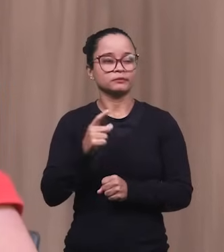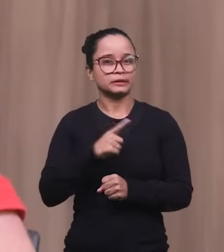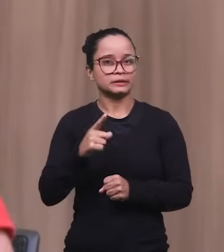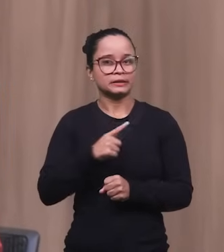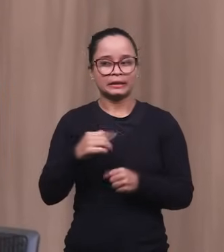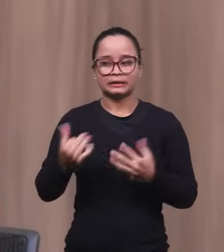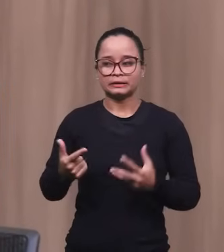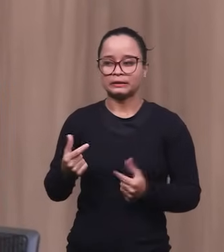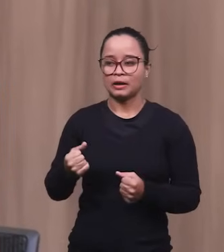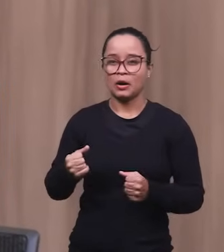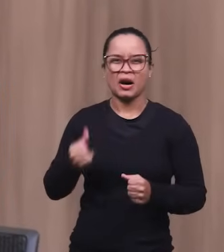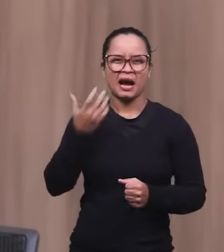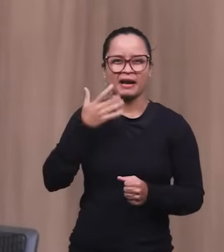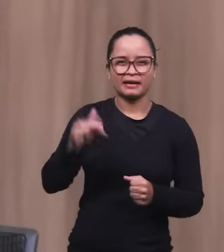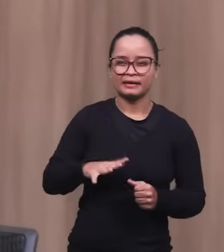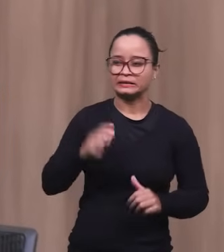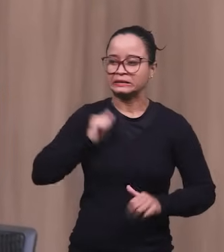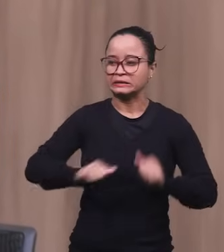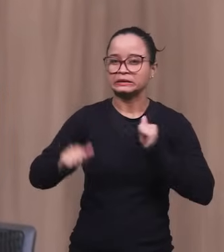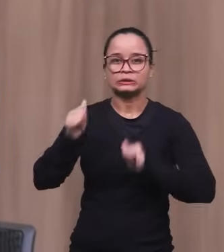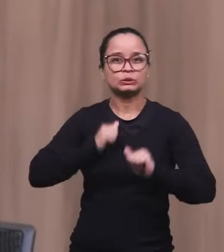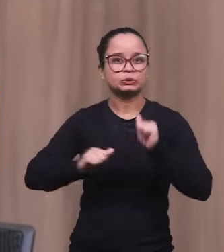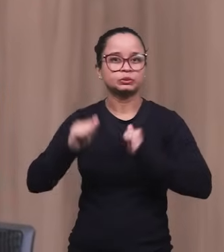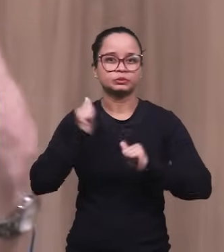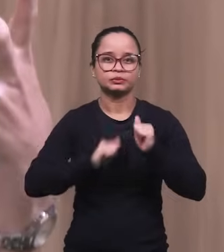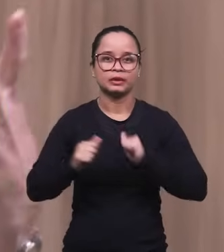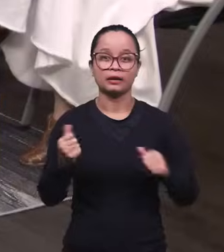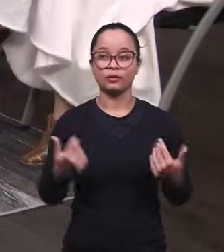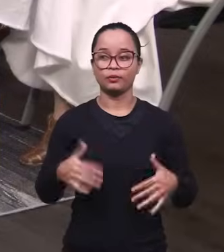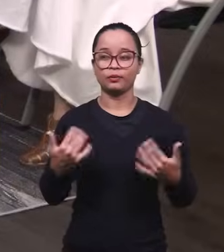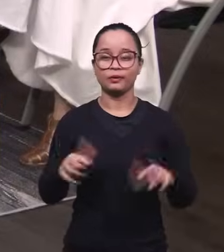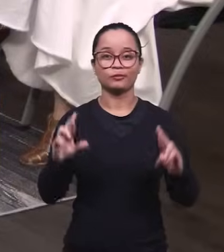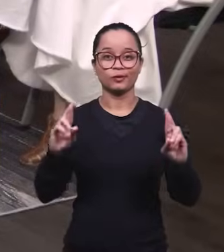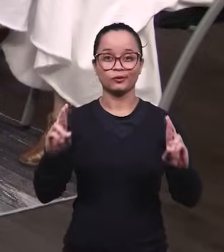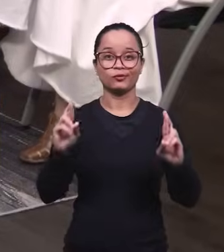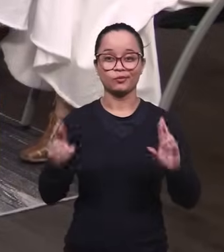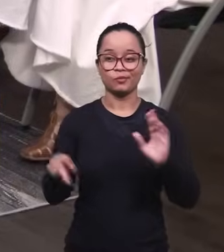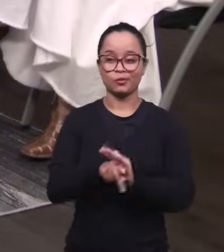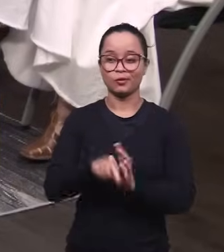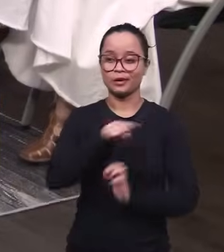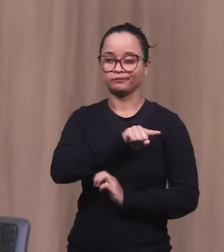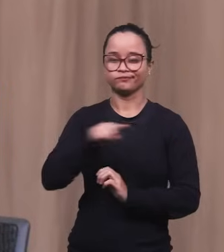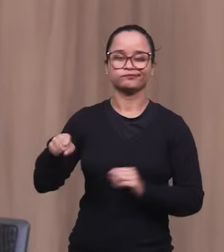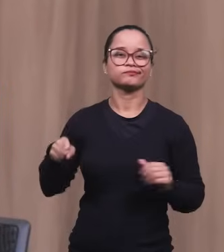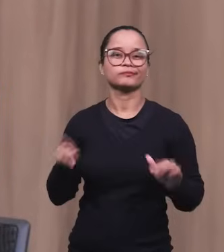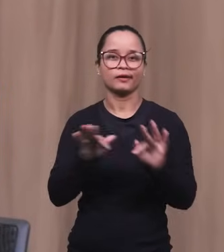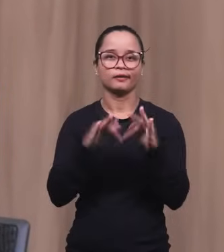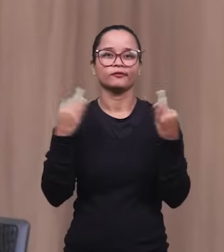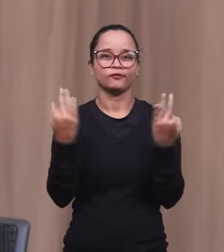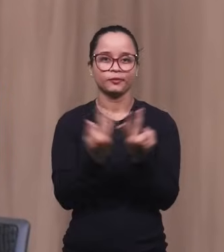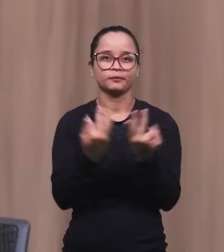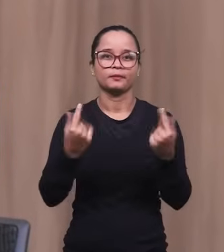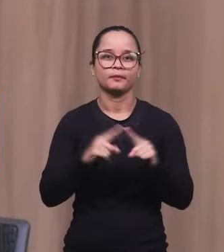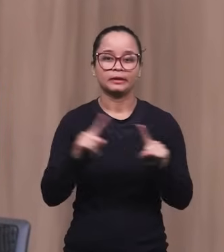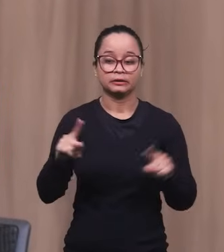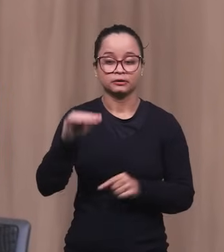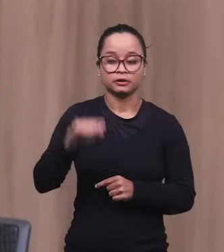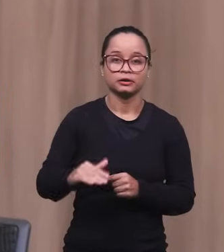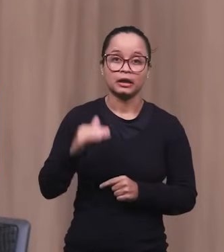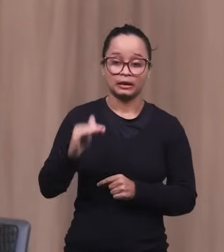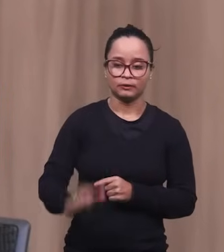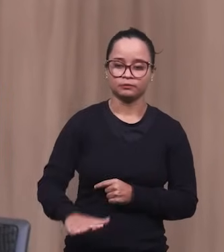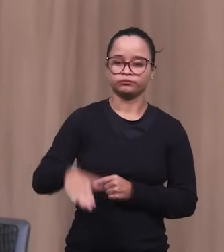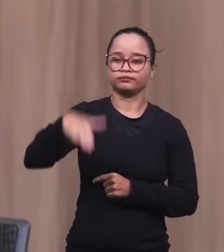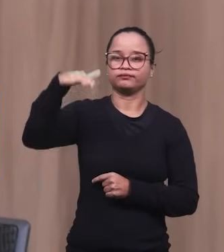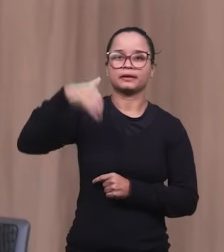nota, isso gera na criança uma ansiedade, uma expectativa da família. Isso é uma crescente do